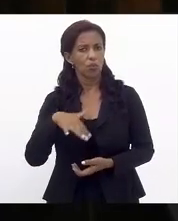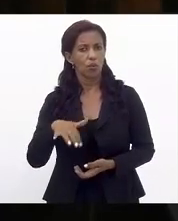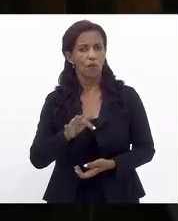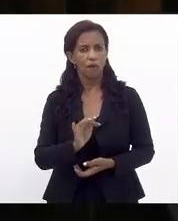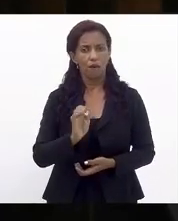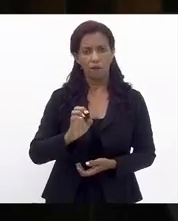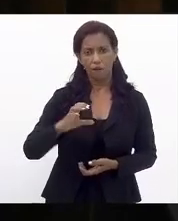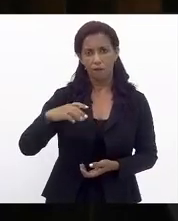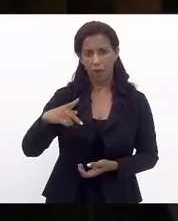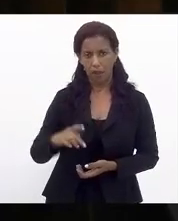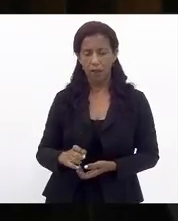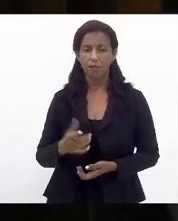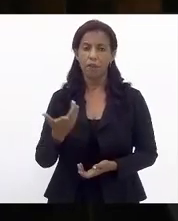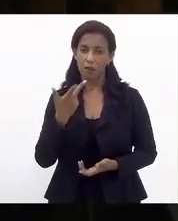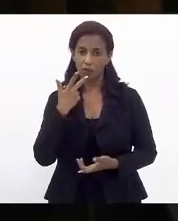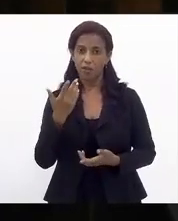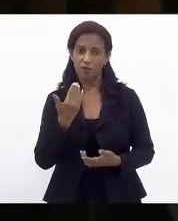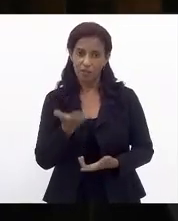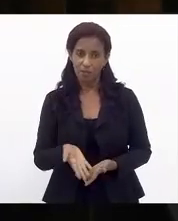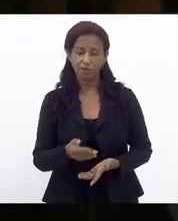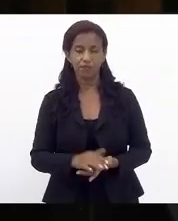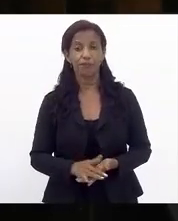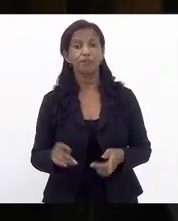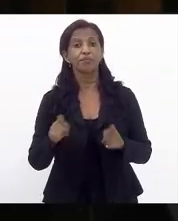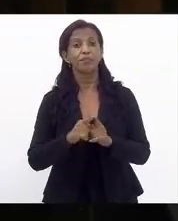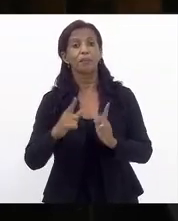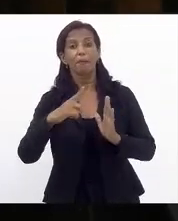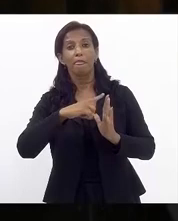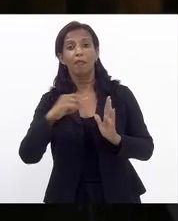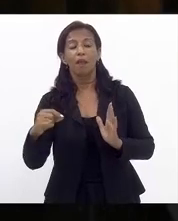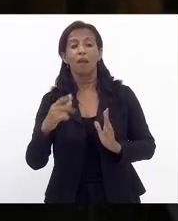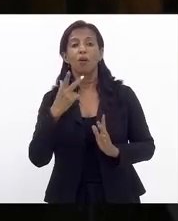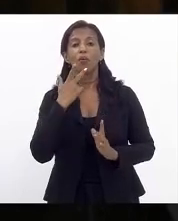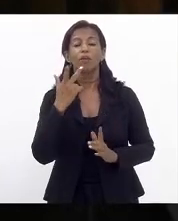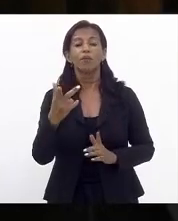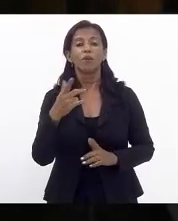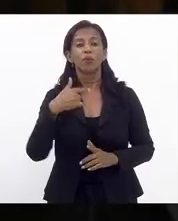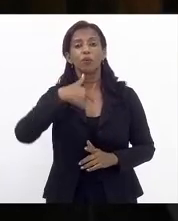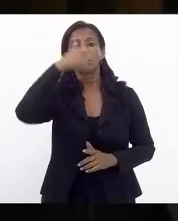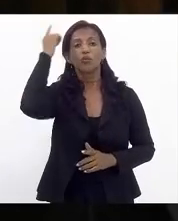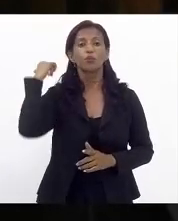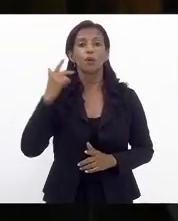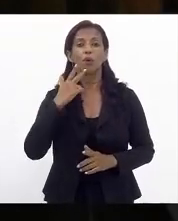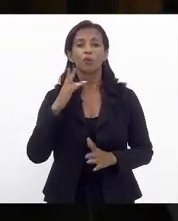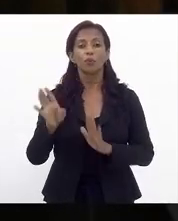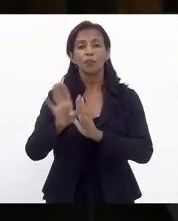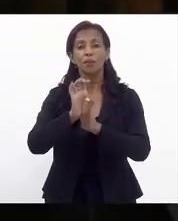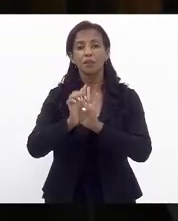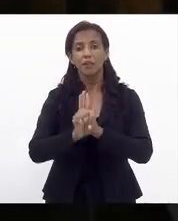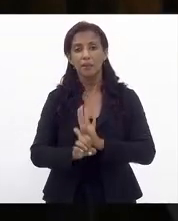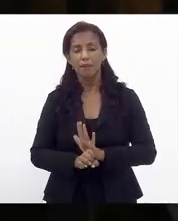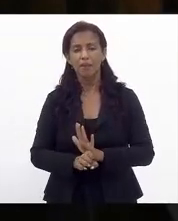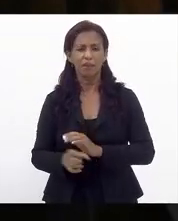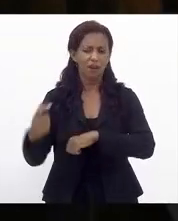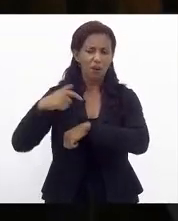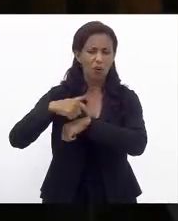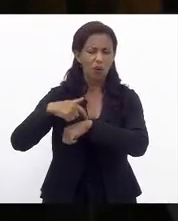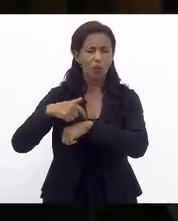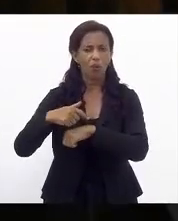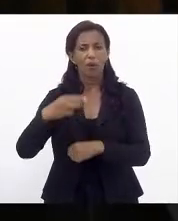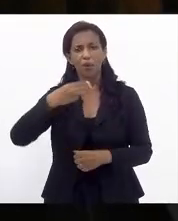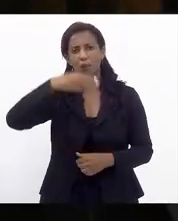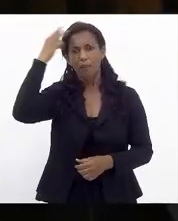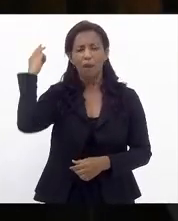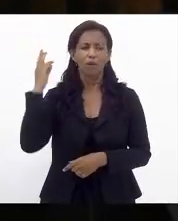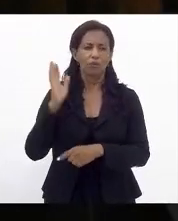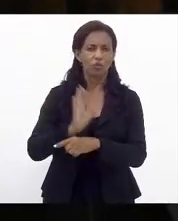sexo Então queria fazer esse debate e também ressaltar o que disse que ele tá na escola agora pouco sobre essa emenda que nós fizemos lá na hora e o